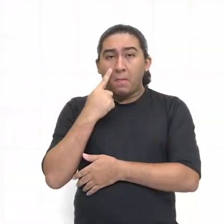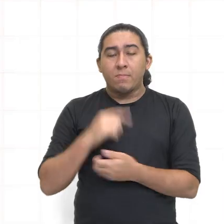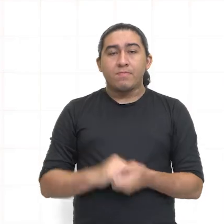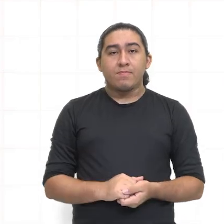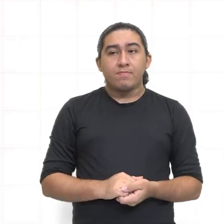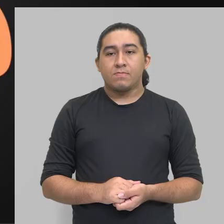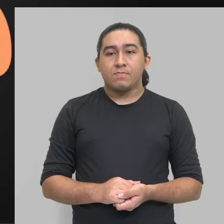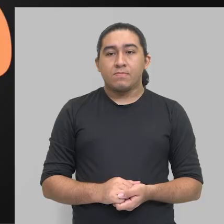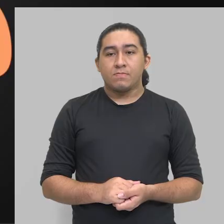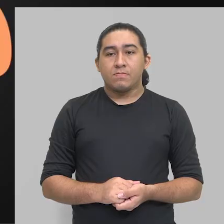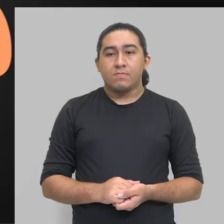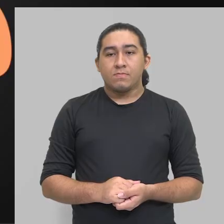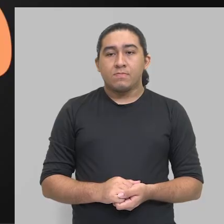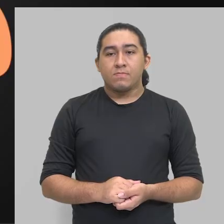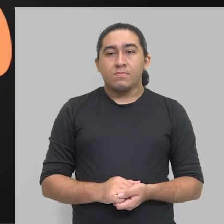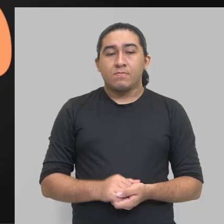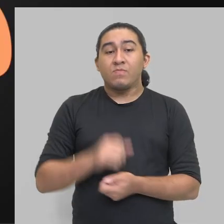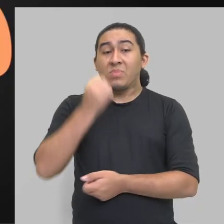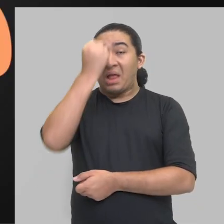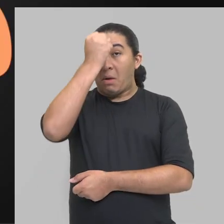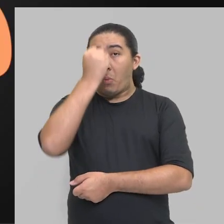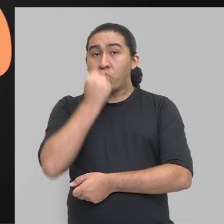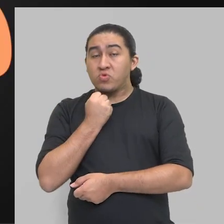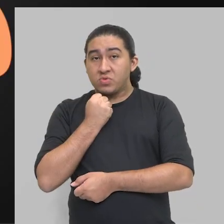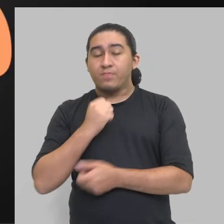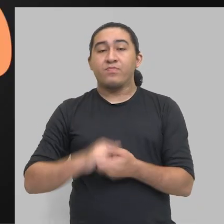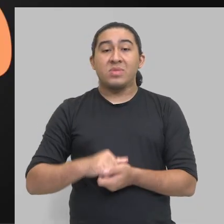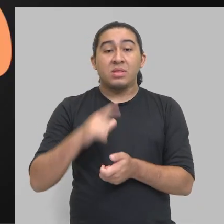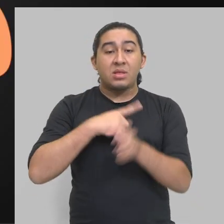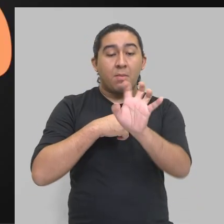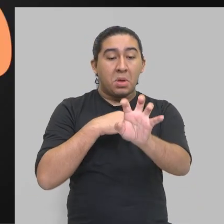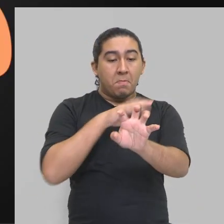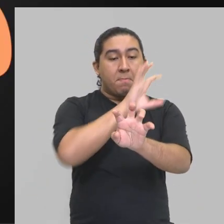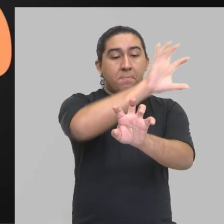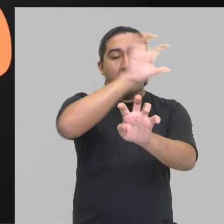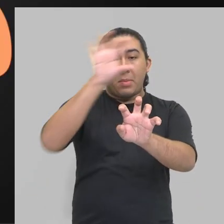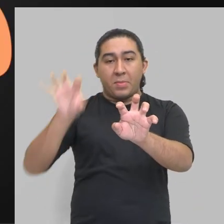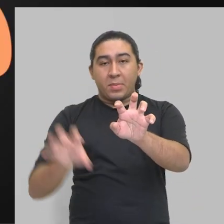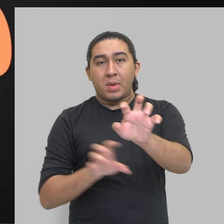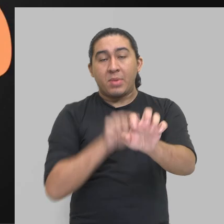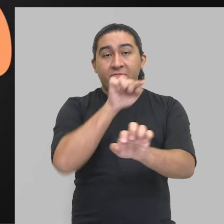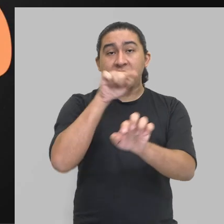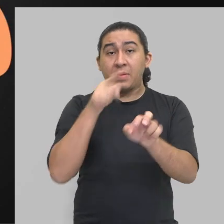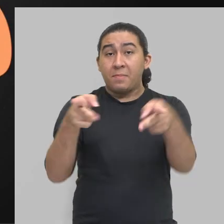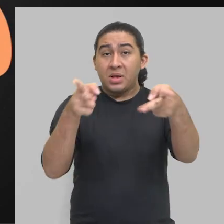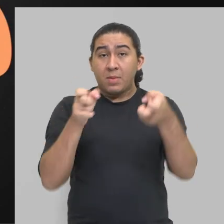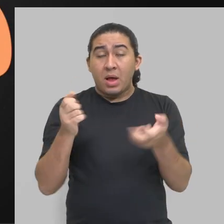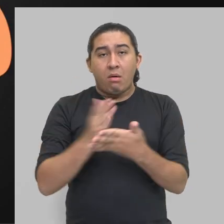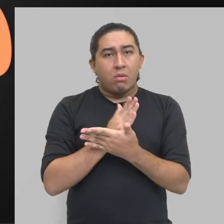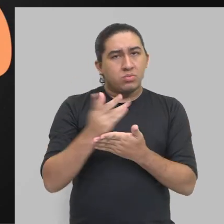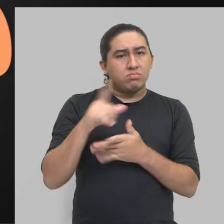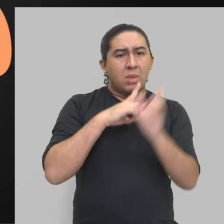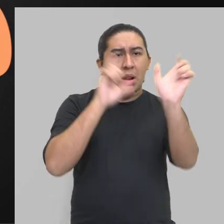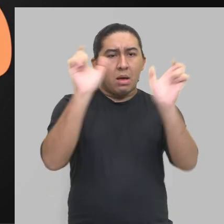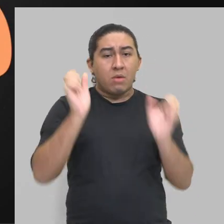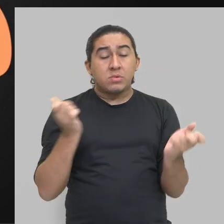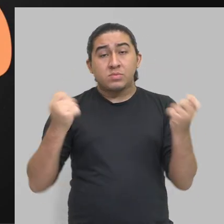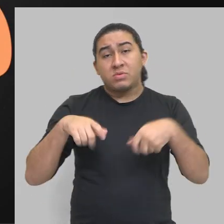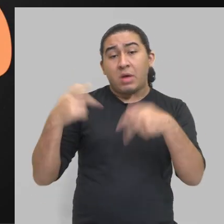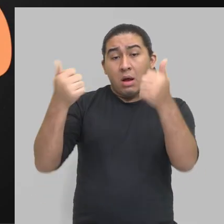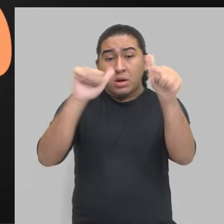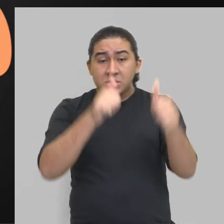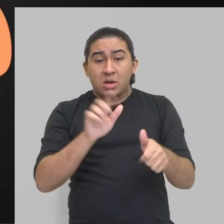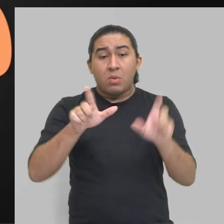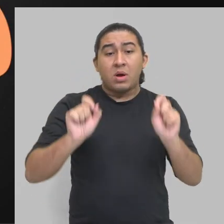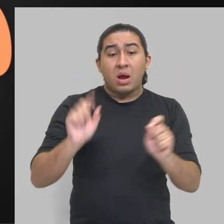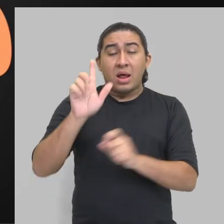terrorismo? Terrorismo, trouxemos aqui um mapa mental para vocês olharem, Tem aqui algumas ilustrações para nós verificarmos essa